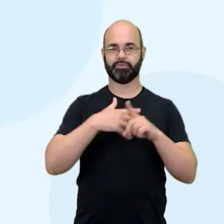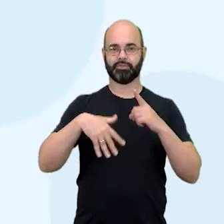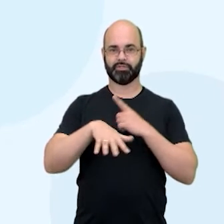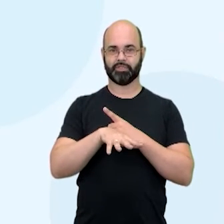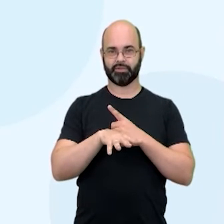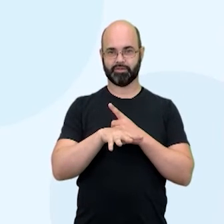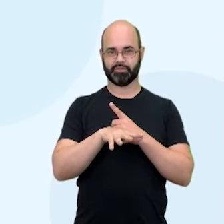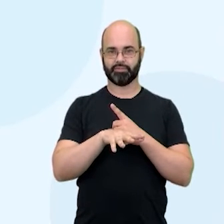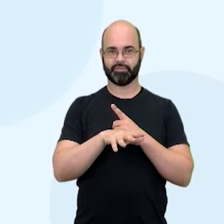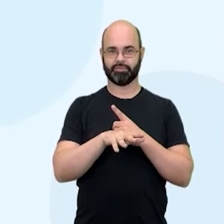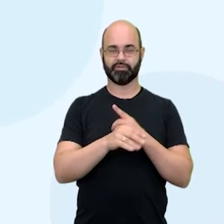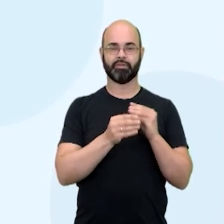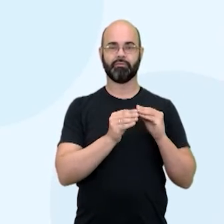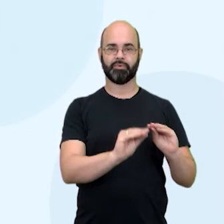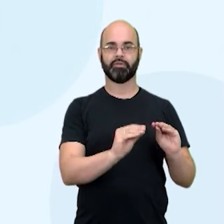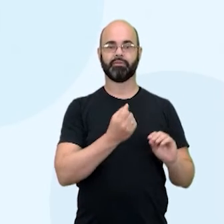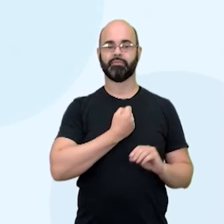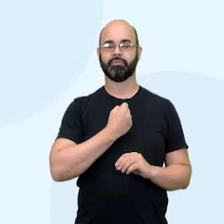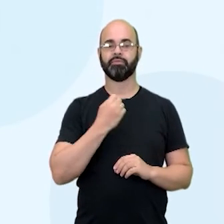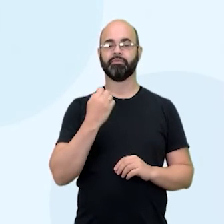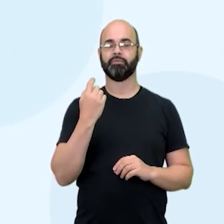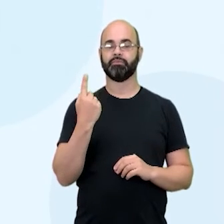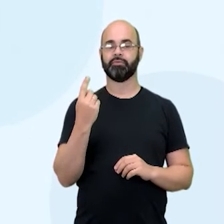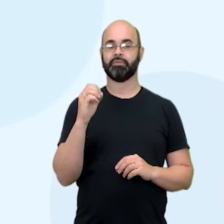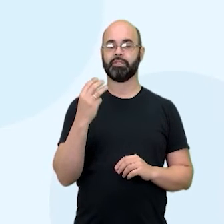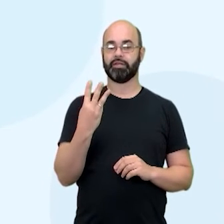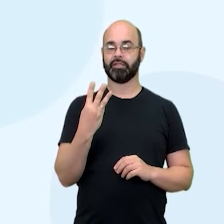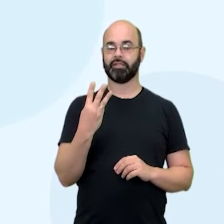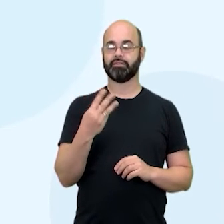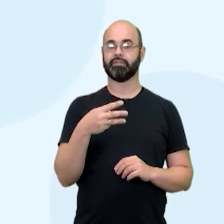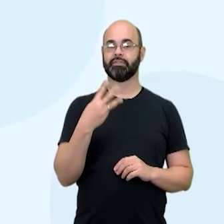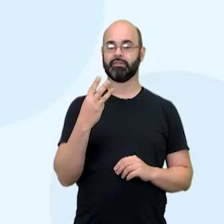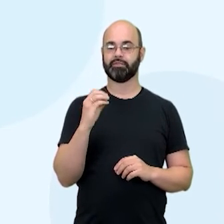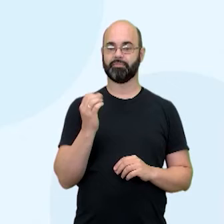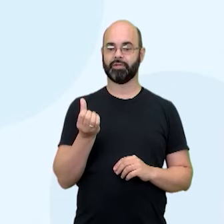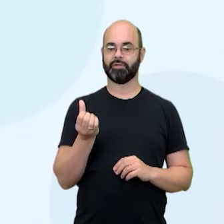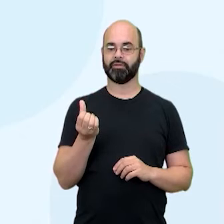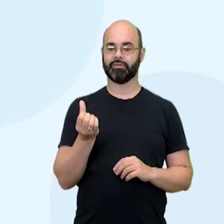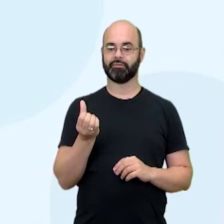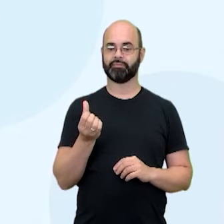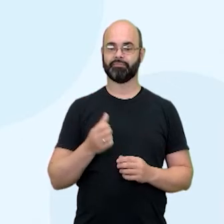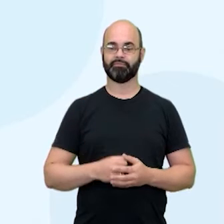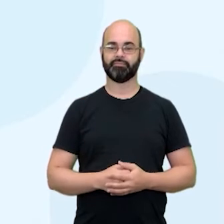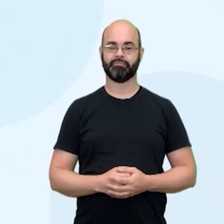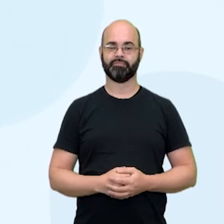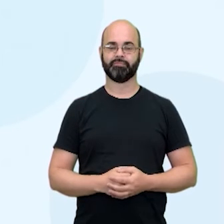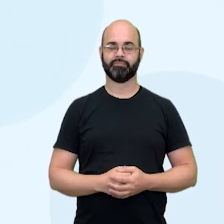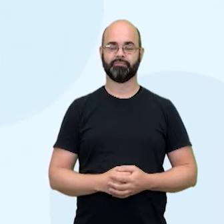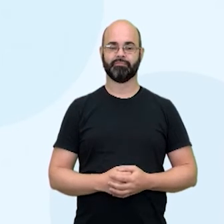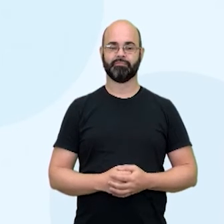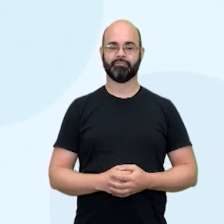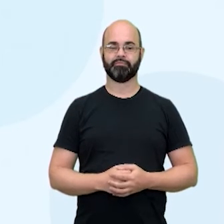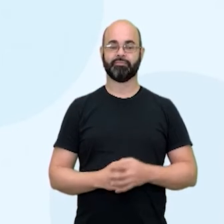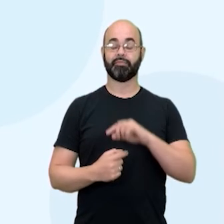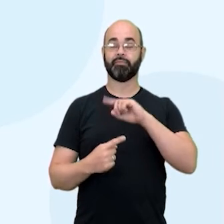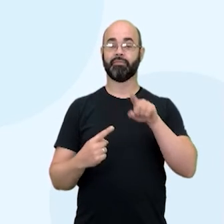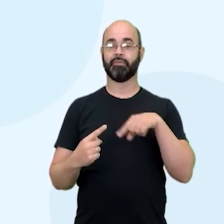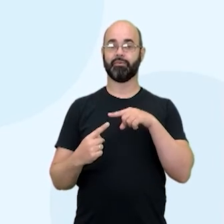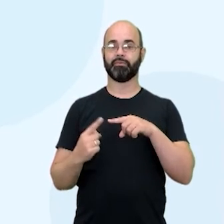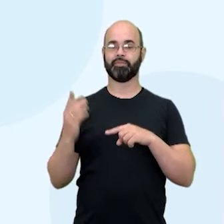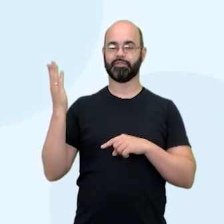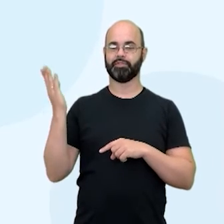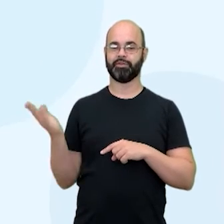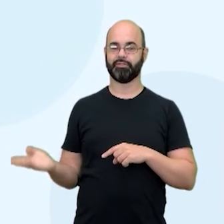aplicadas, 103 e 306. E aí nós temos aí o objetivo, que é compreender